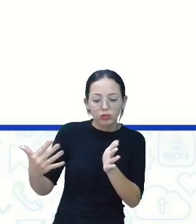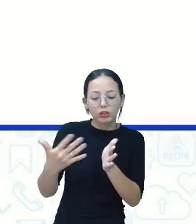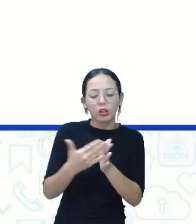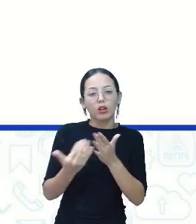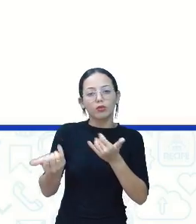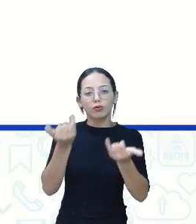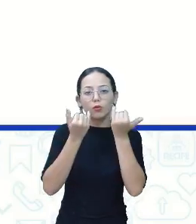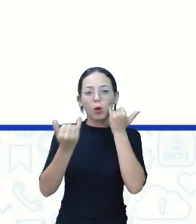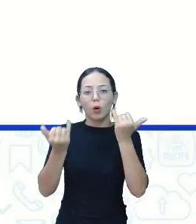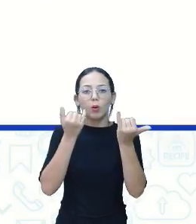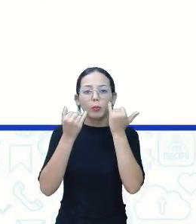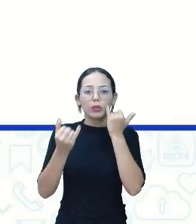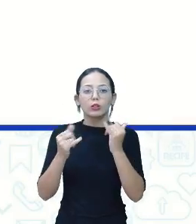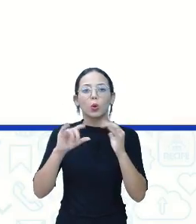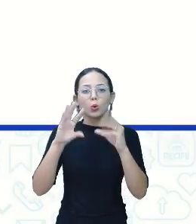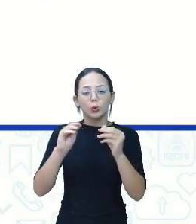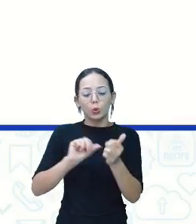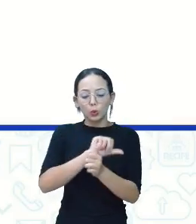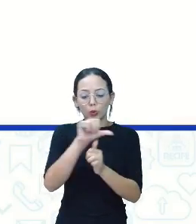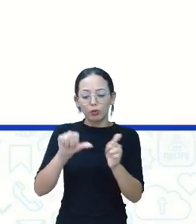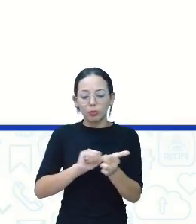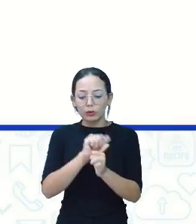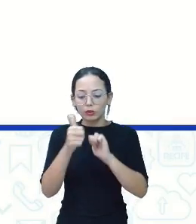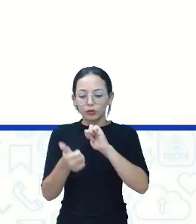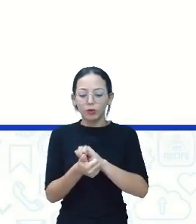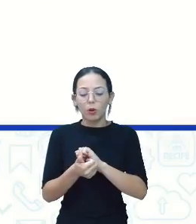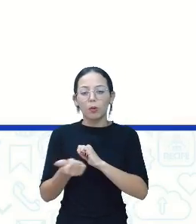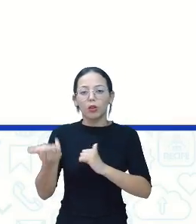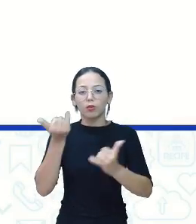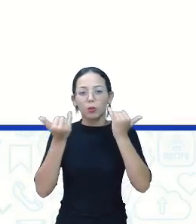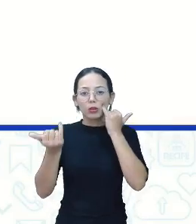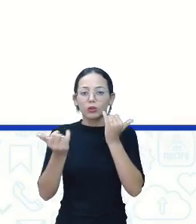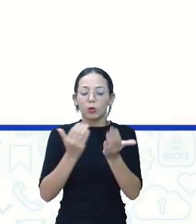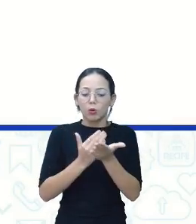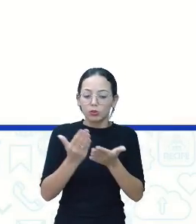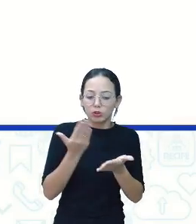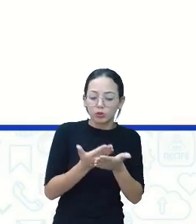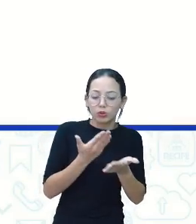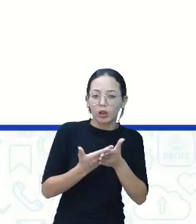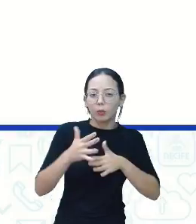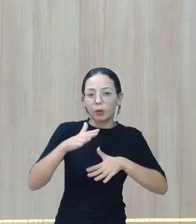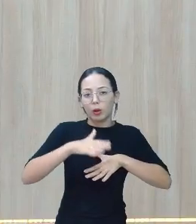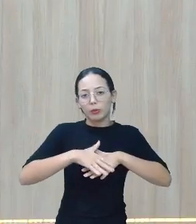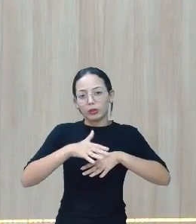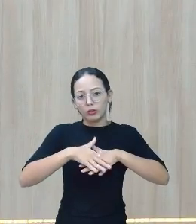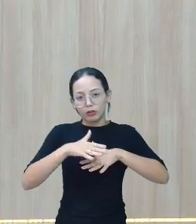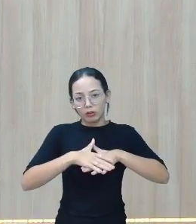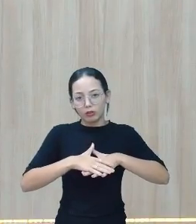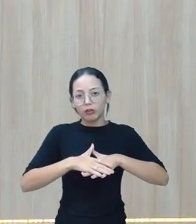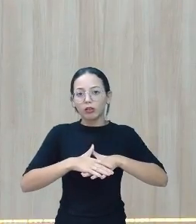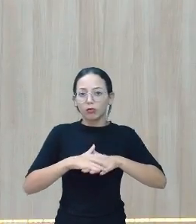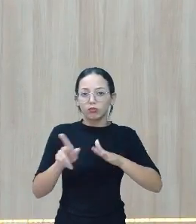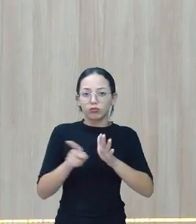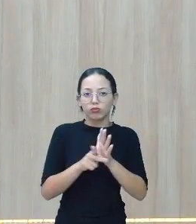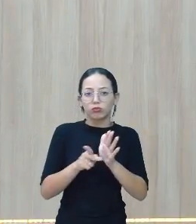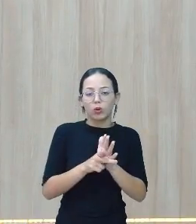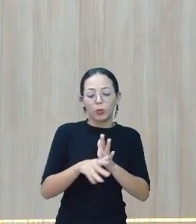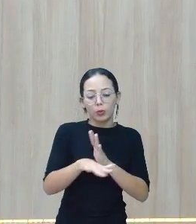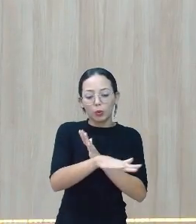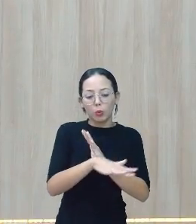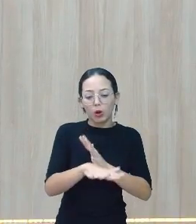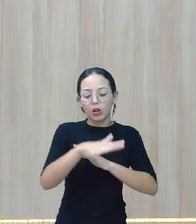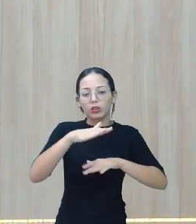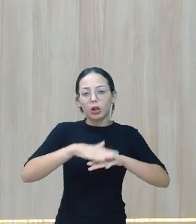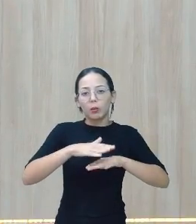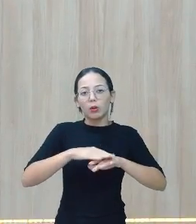seja, tudo que vira informação, ela passa a ser estudada pela matemática, uma parte importante da matemática que é chamada